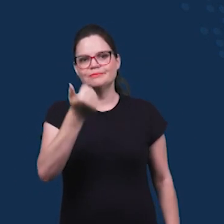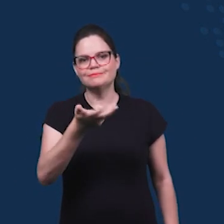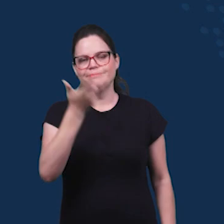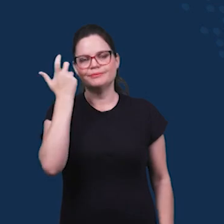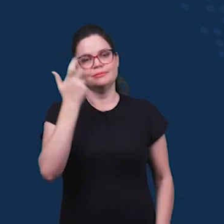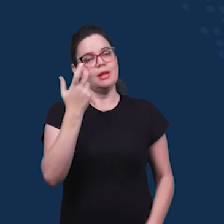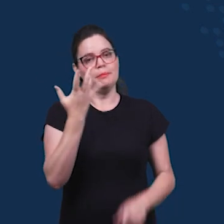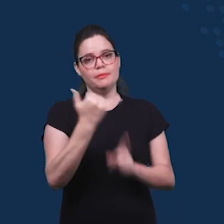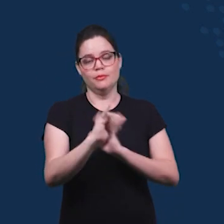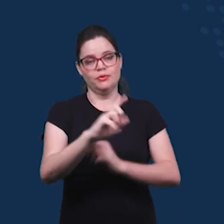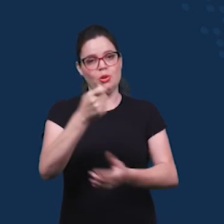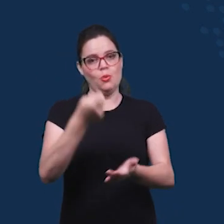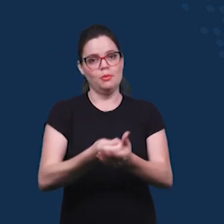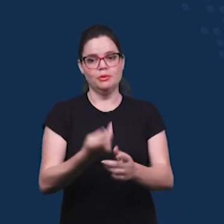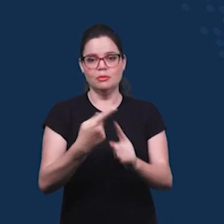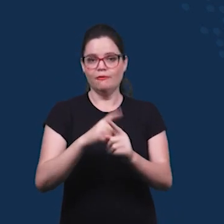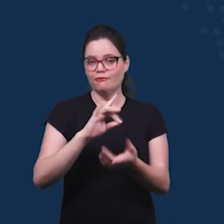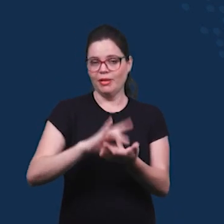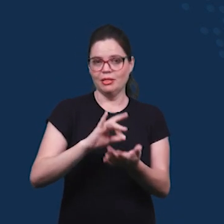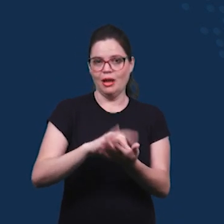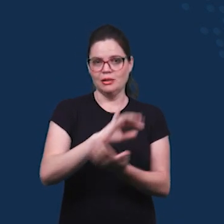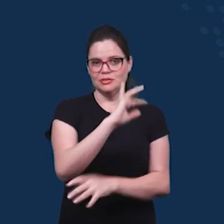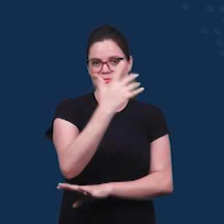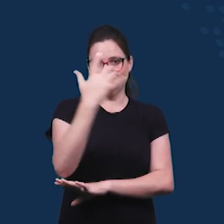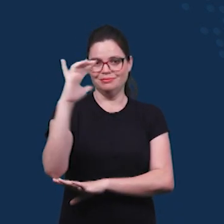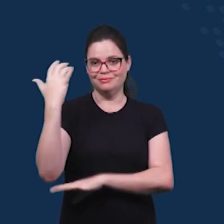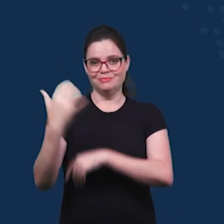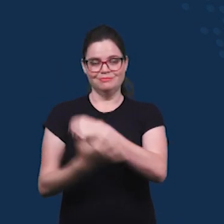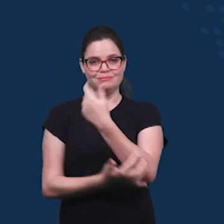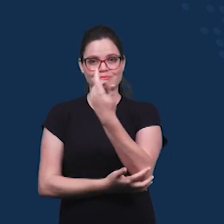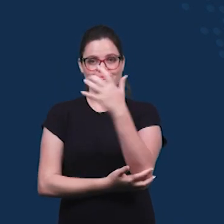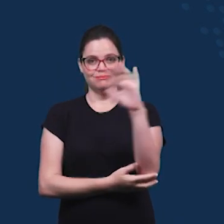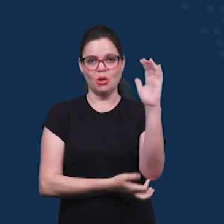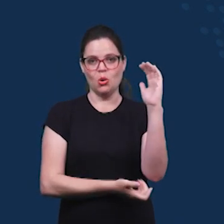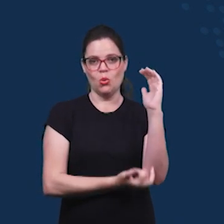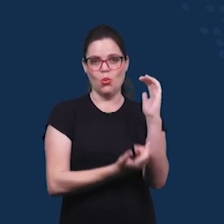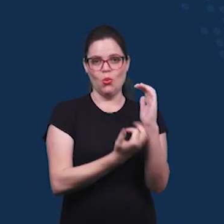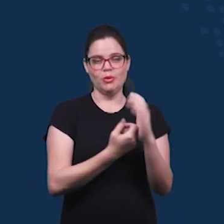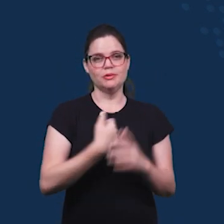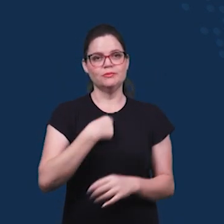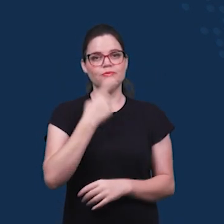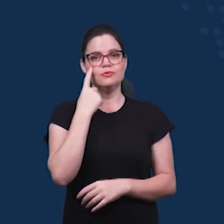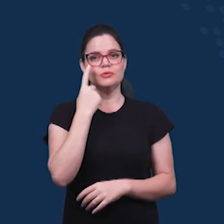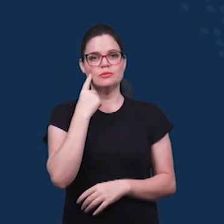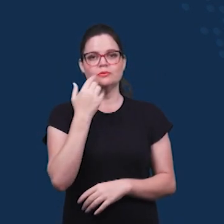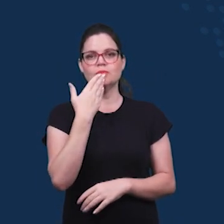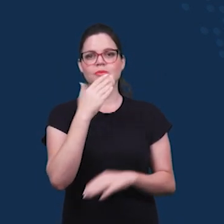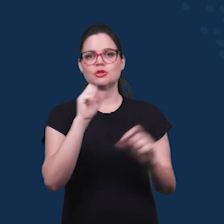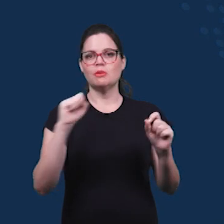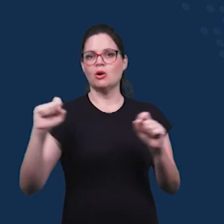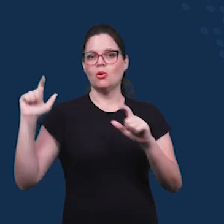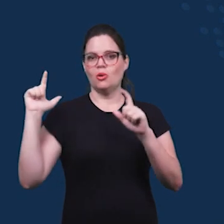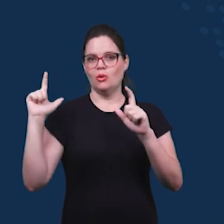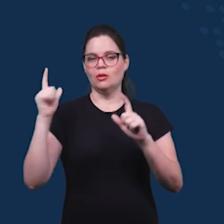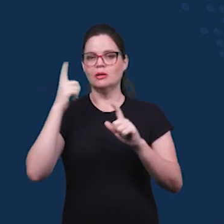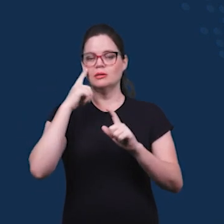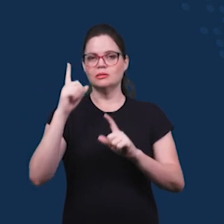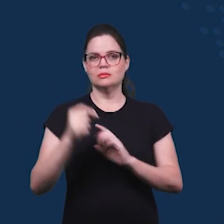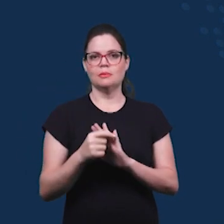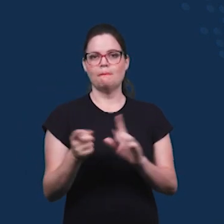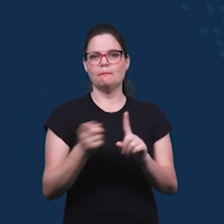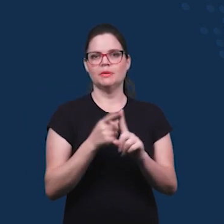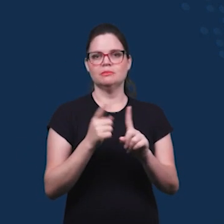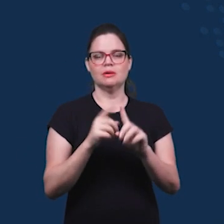cumprindo. Eu tenho alguns dados para mostrar, eu gostaria que fosse apresentado na tela, o primeiro